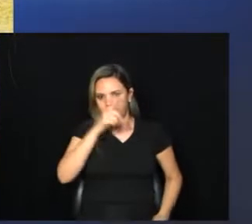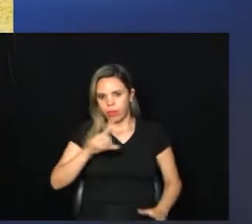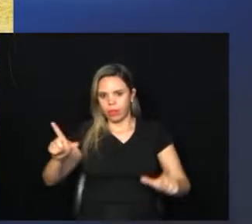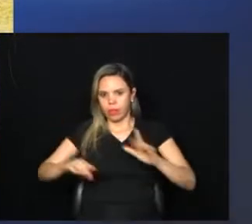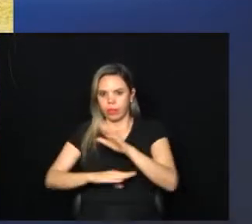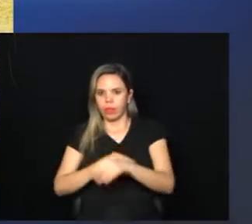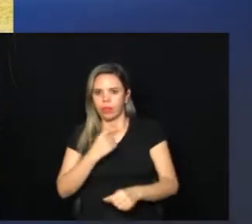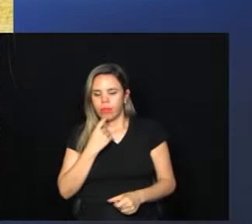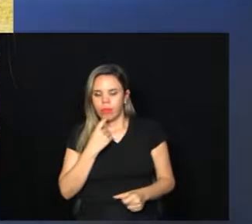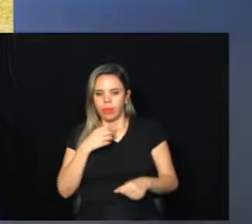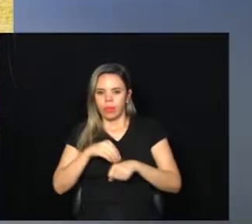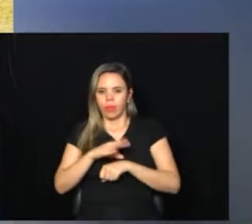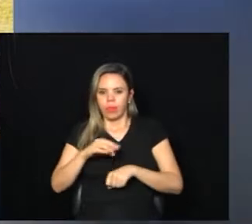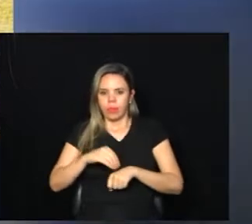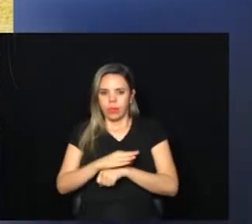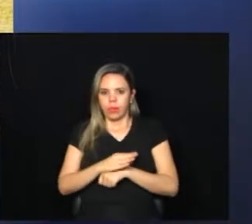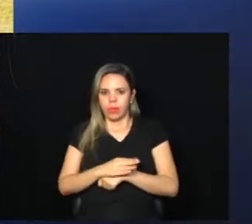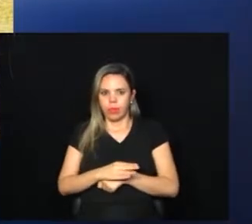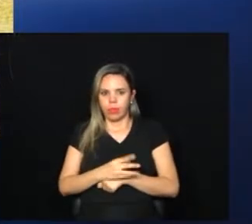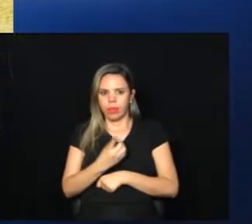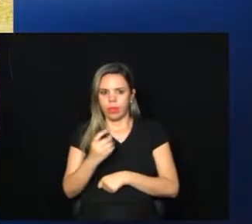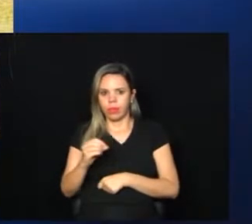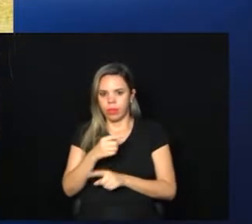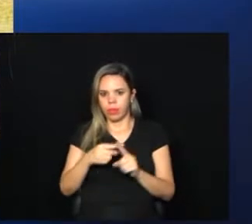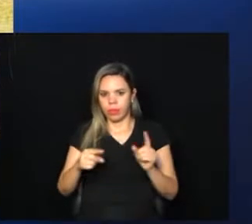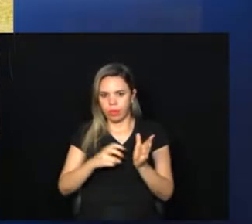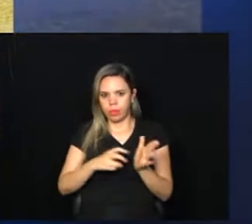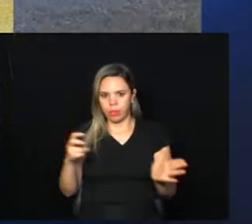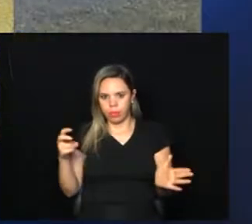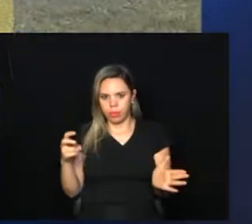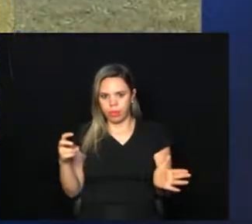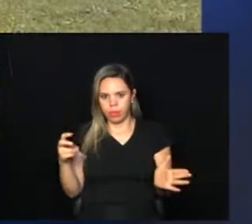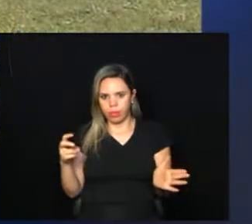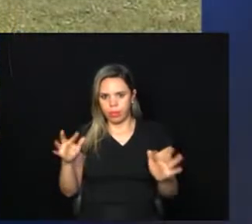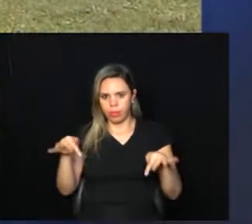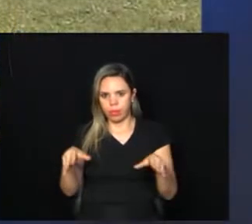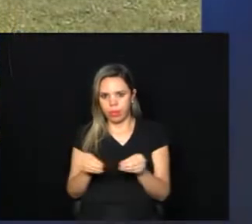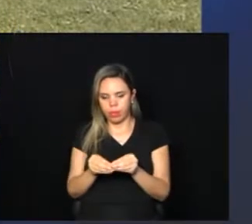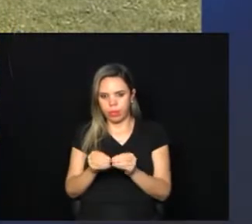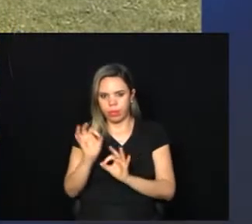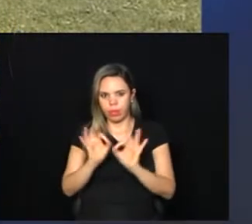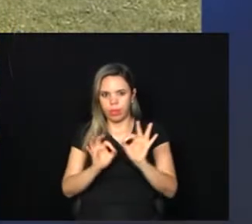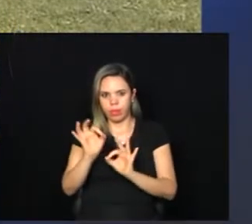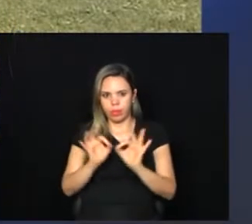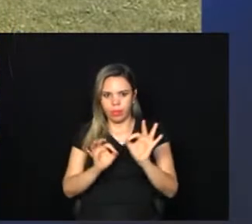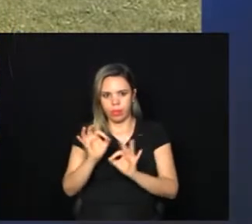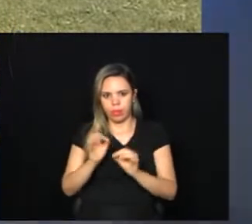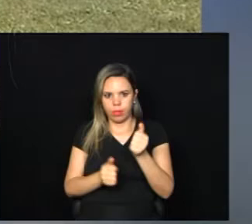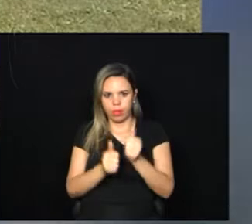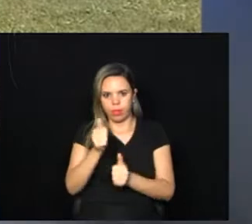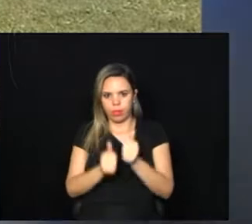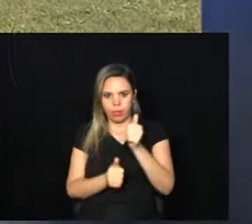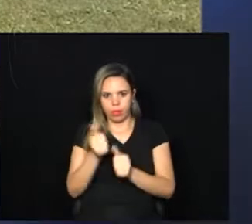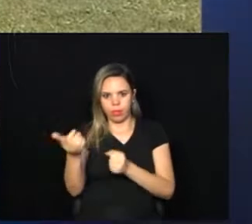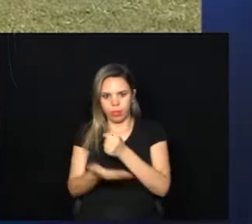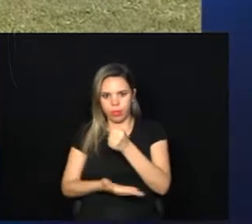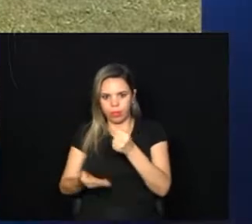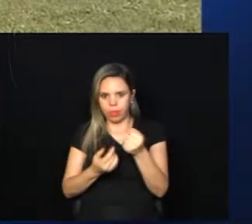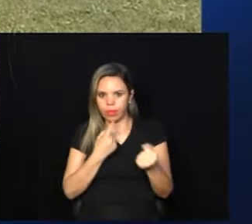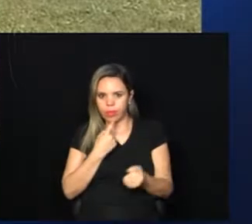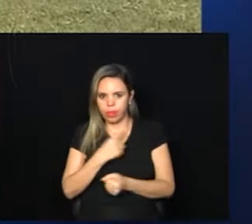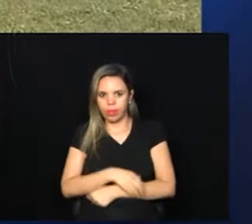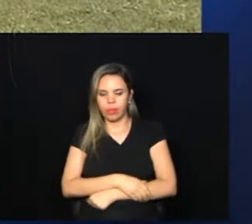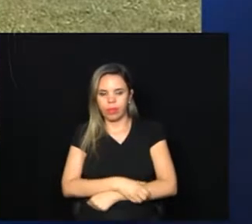Câmara Campinas transmite a partir das 10:30 da manhã a final da Organização Futebol Amador de